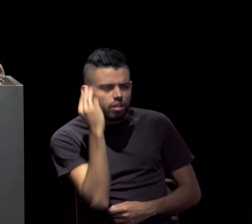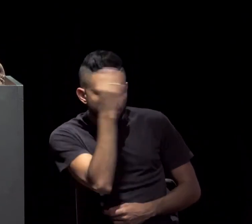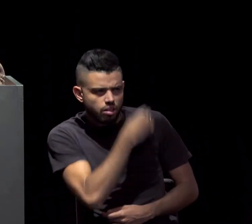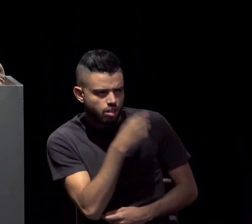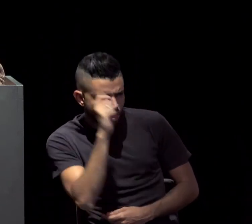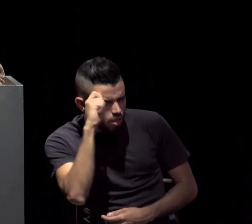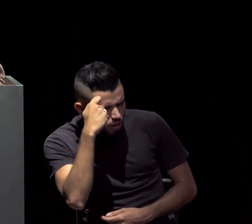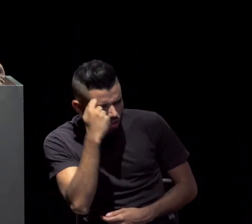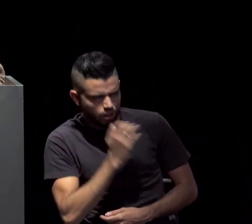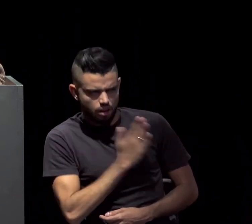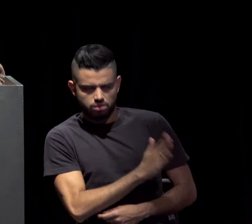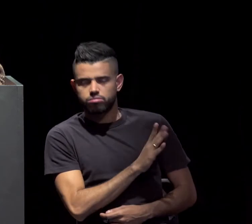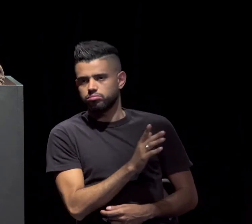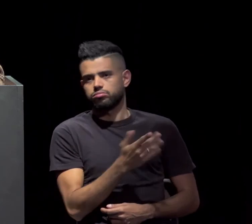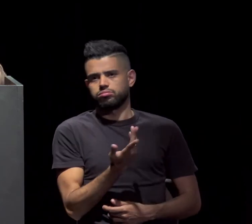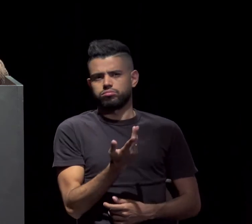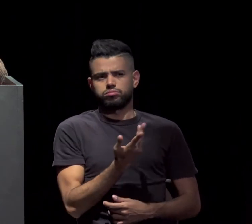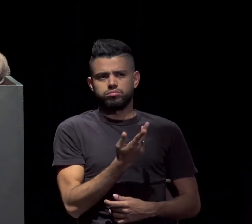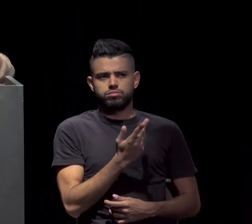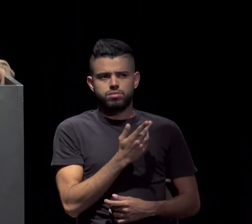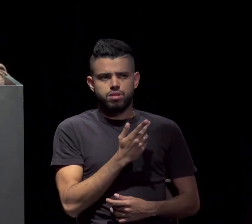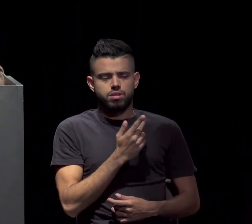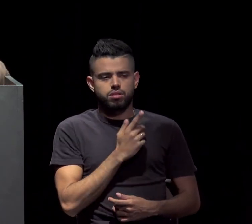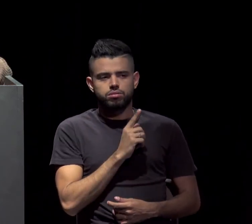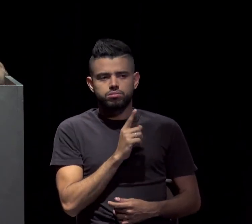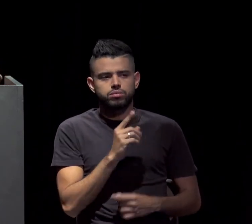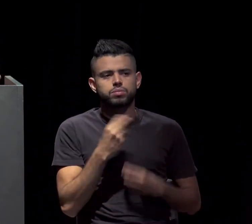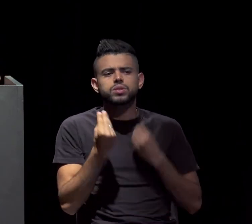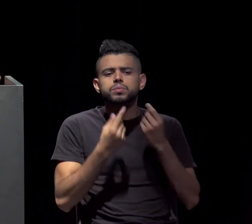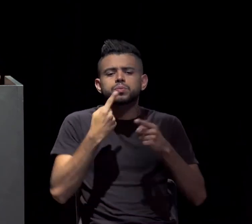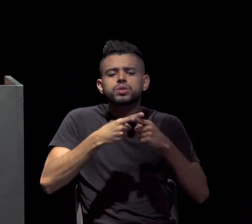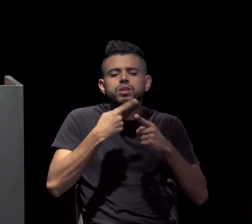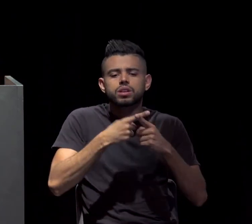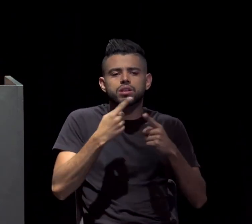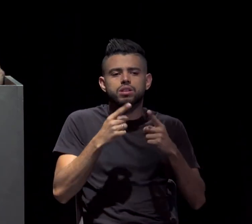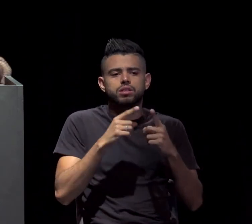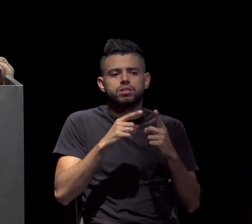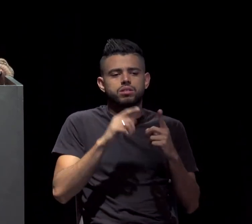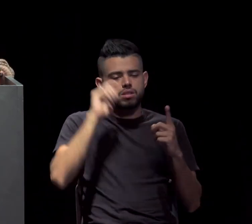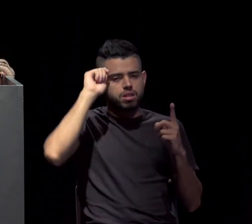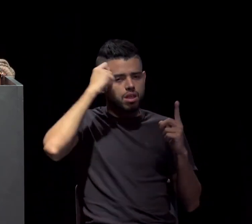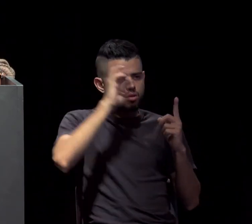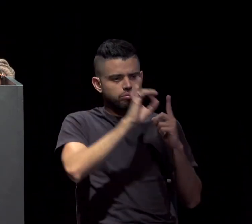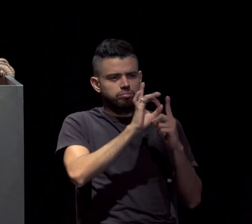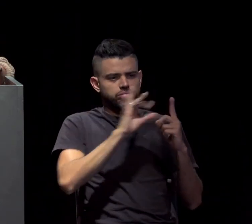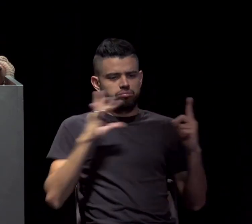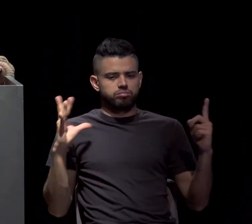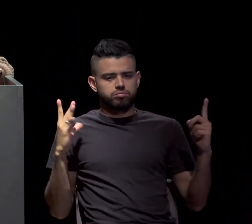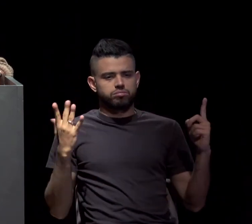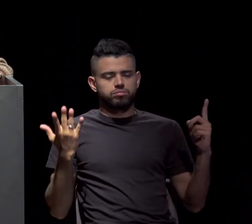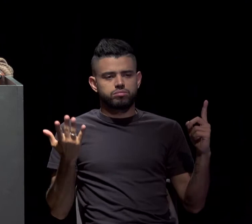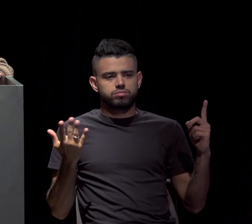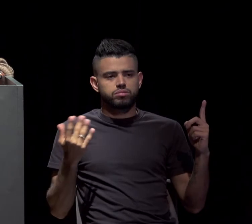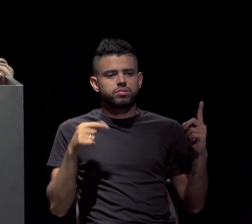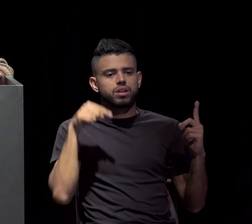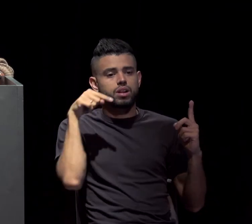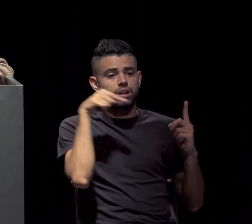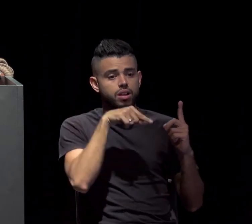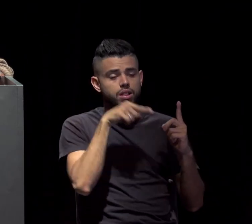é uma viagem muito longa. Mas por que isso aparece na narrativa da Nilce de Siqueira? Participante de uma comunidade